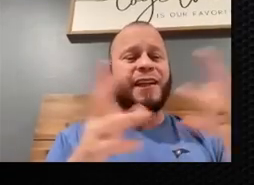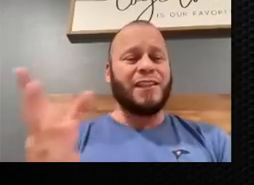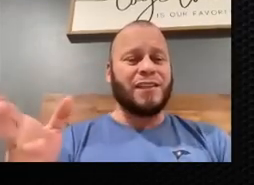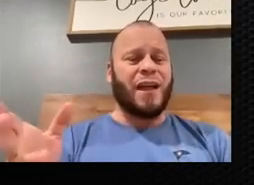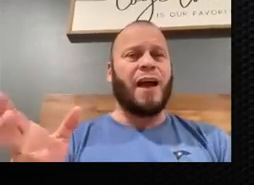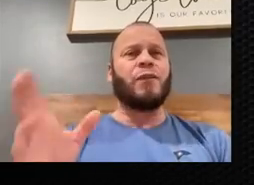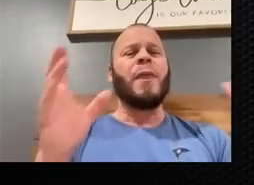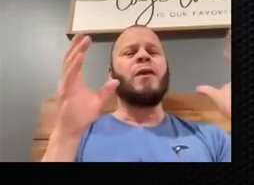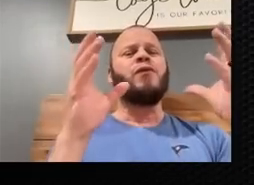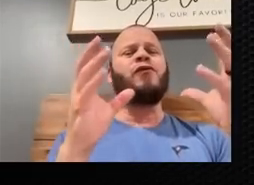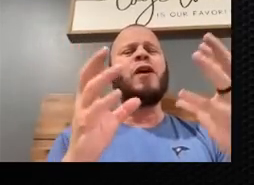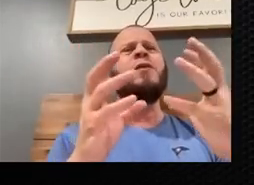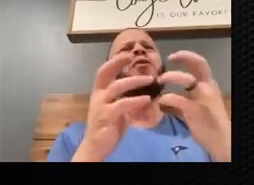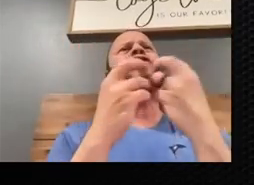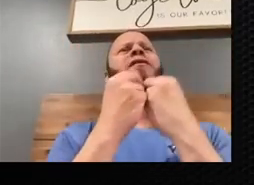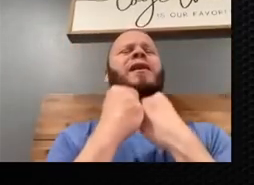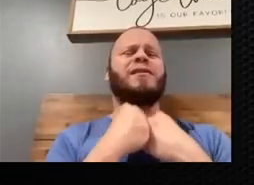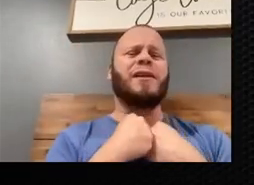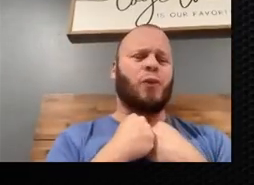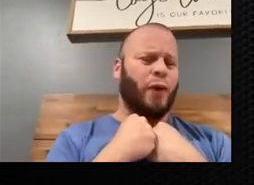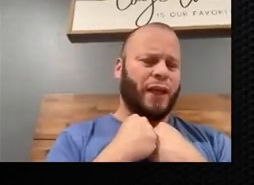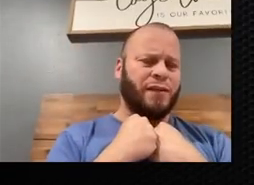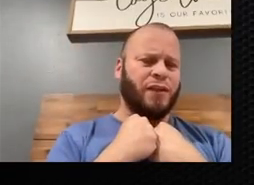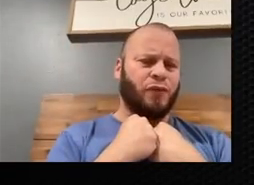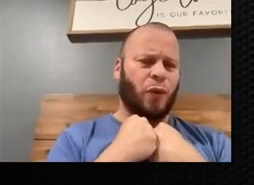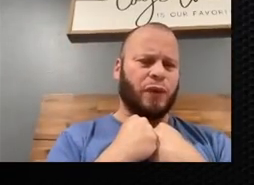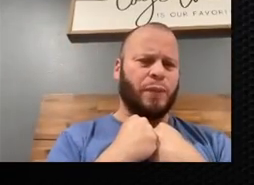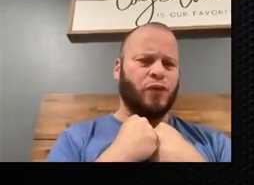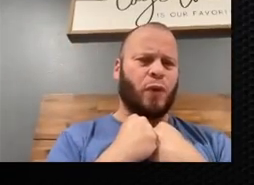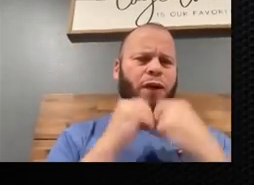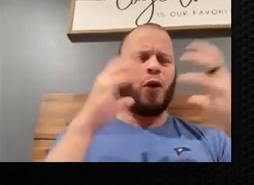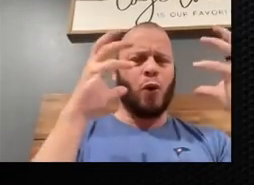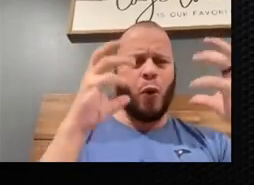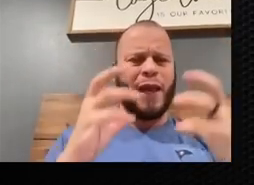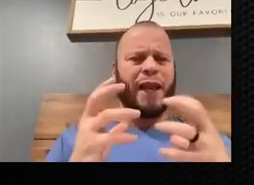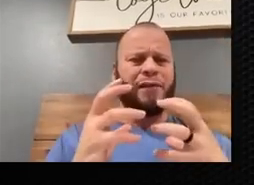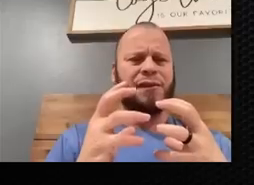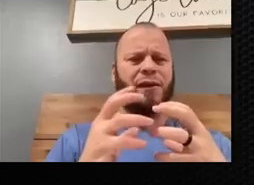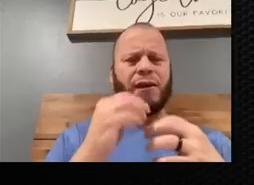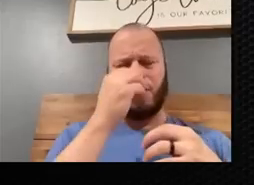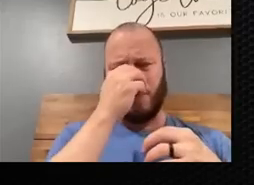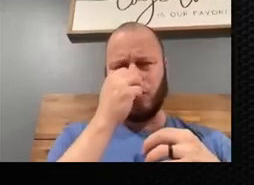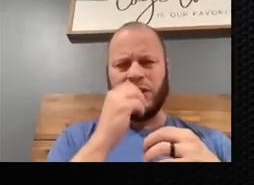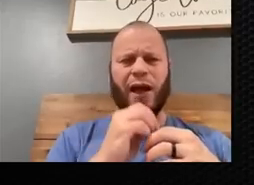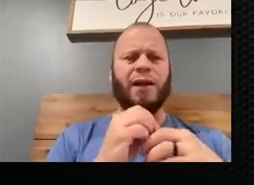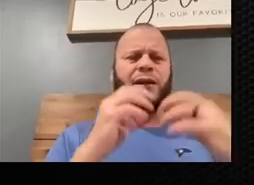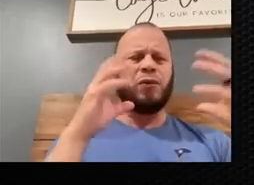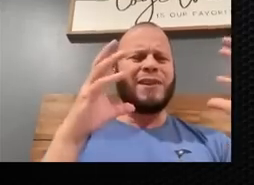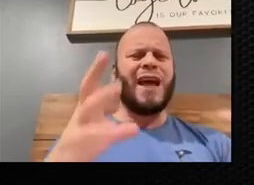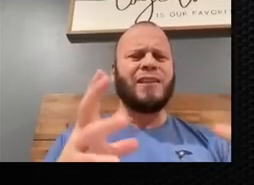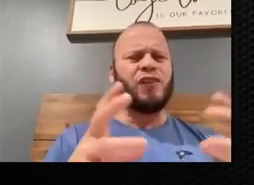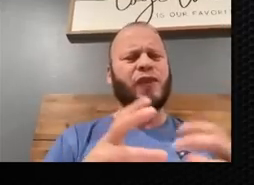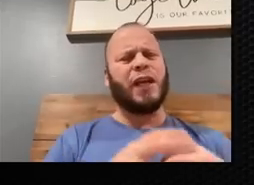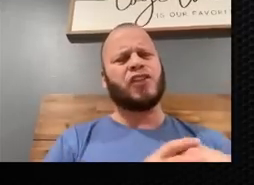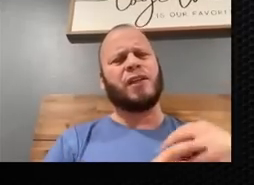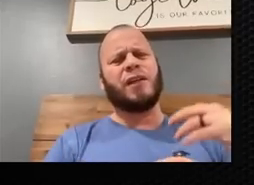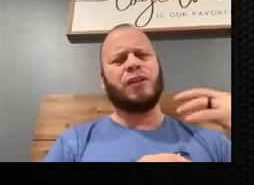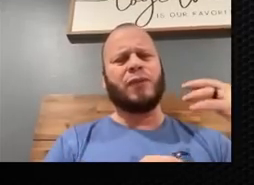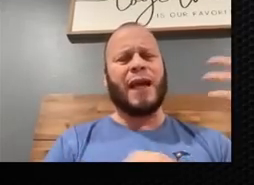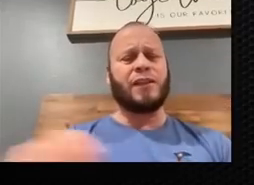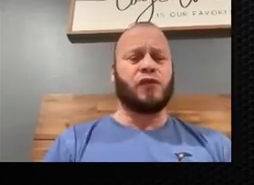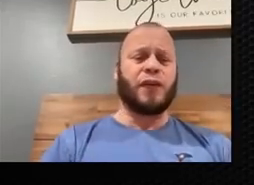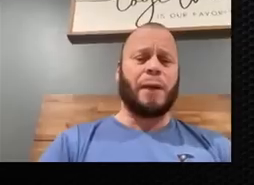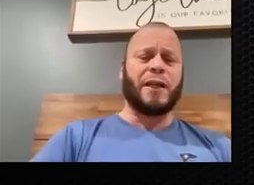É inacreditável. Vamos trazer a coerência de volta, pessoal. Coerência. Vamos lá. Então, nada de ficar